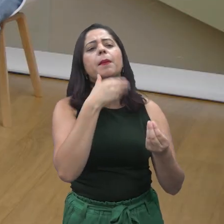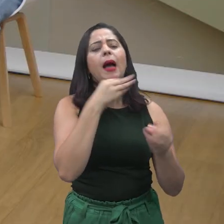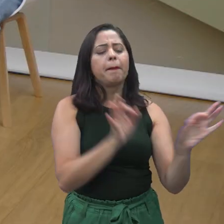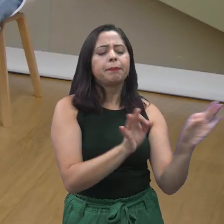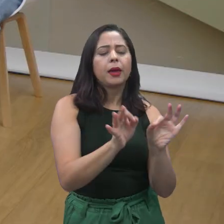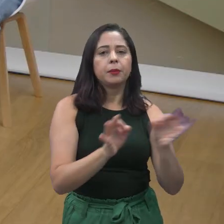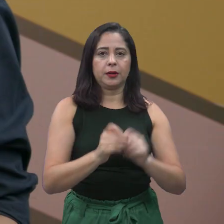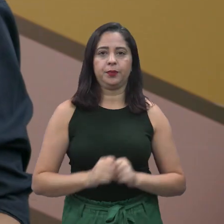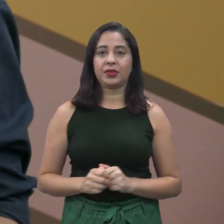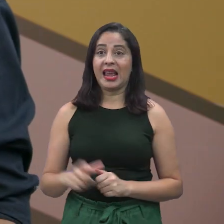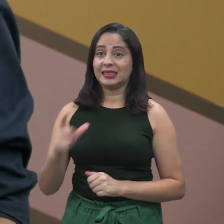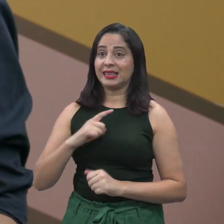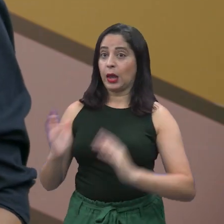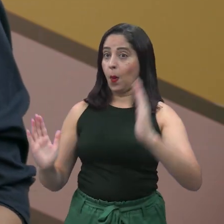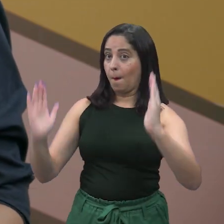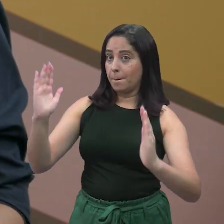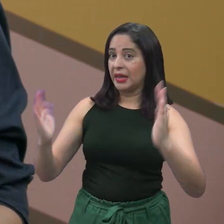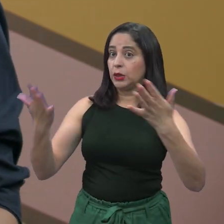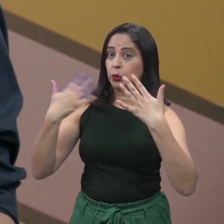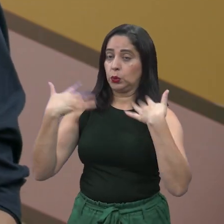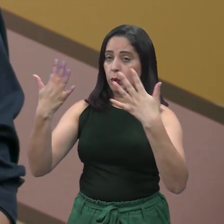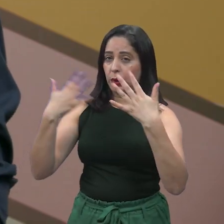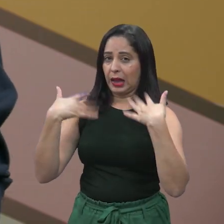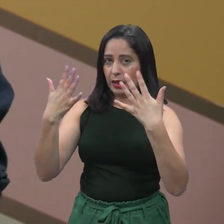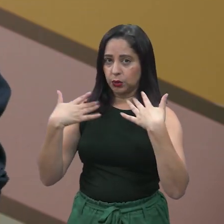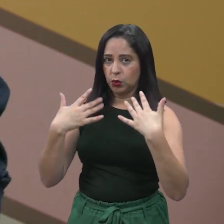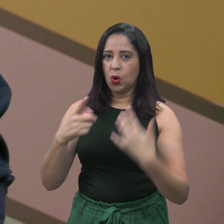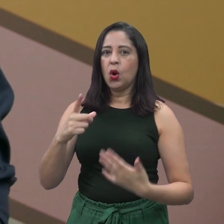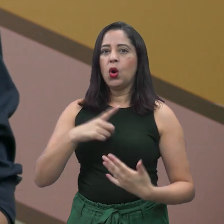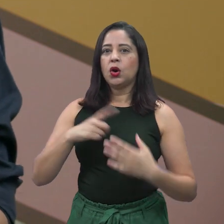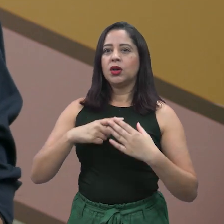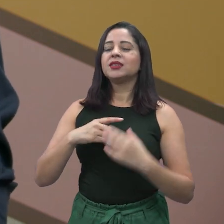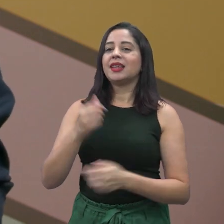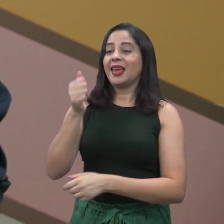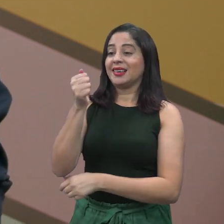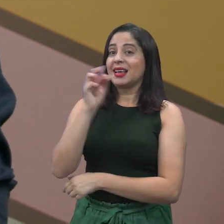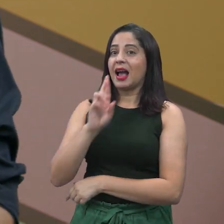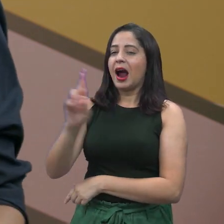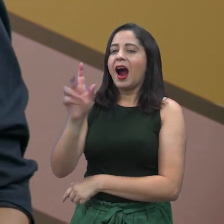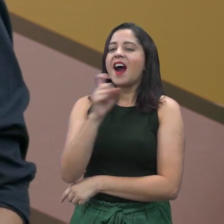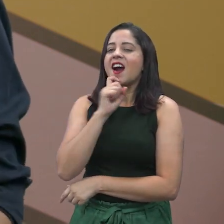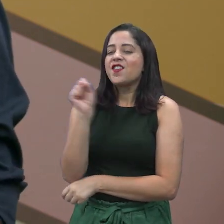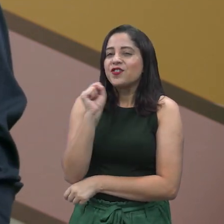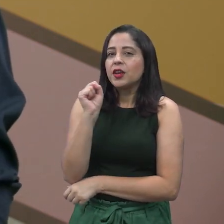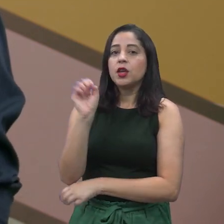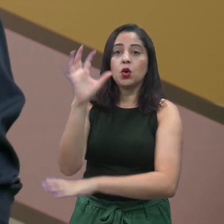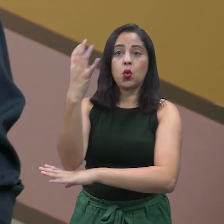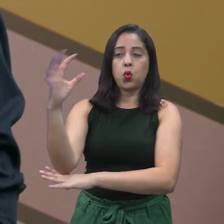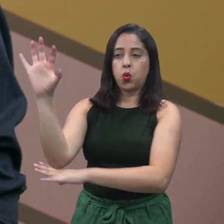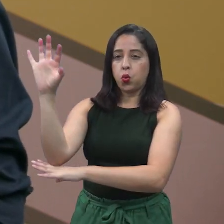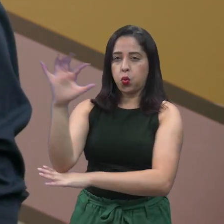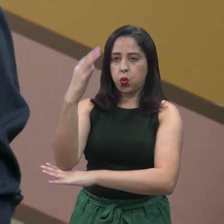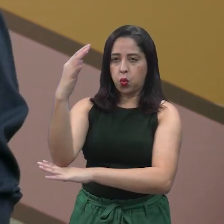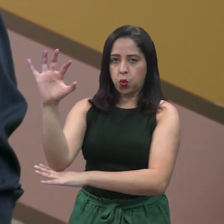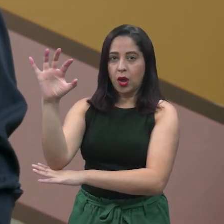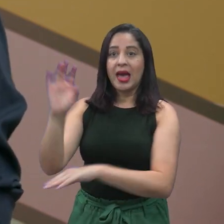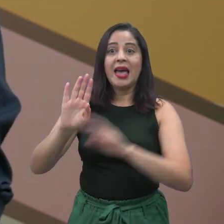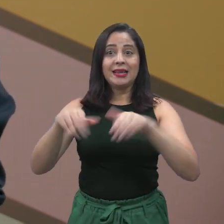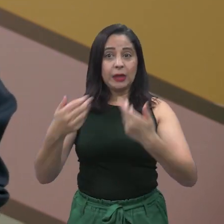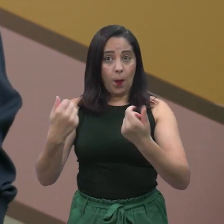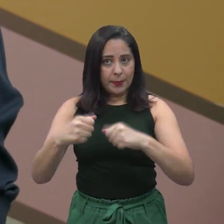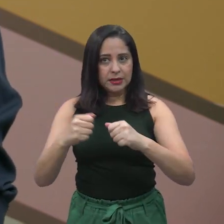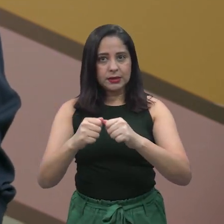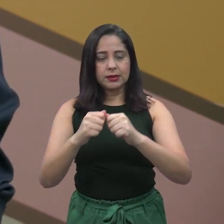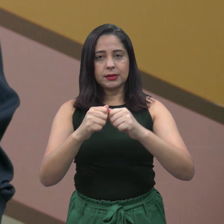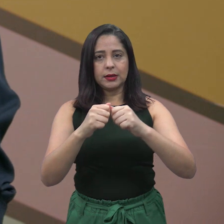numa época de calor, então assim, temos a questão dos ar-condicionados, ventiladores. Verdade. Primeira coisa é ver a manutenção e como é que está a limpeza dos